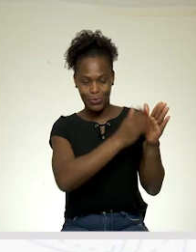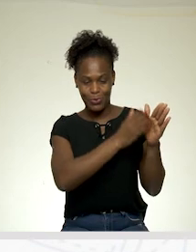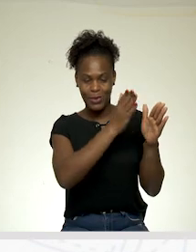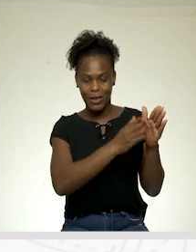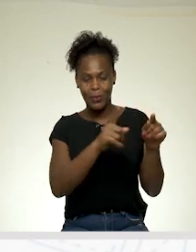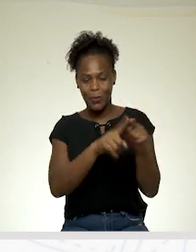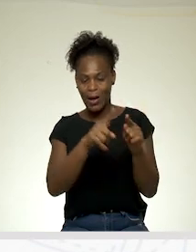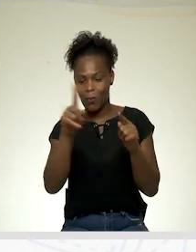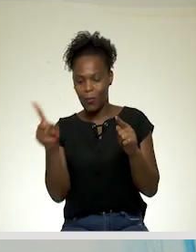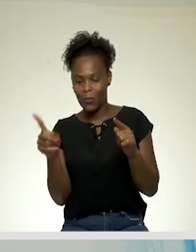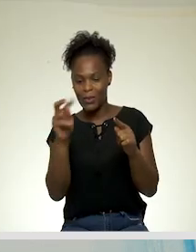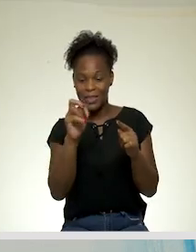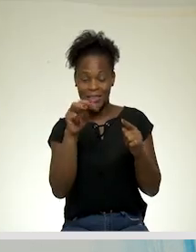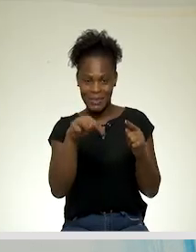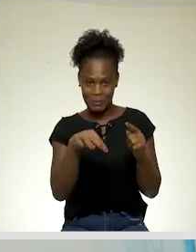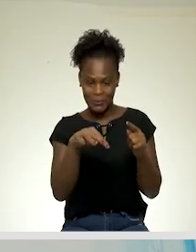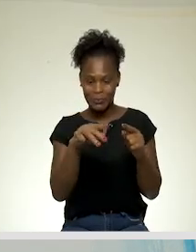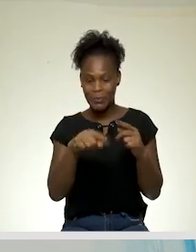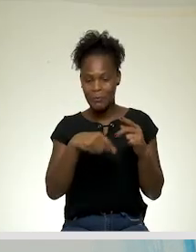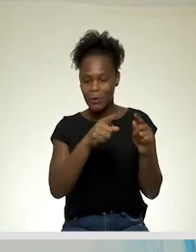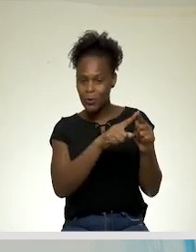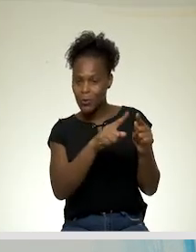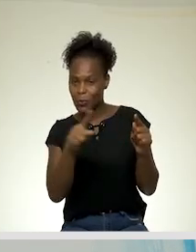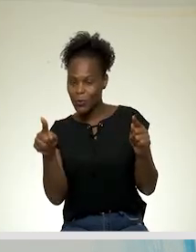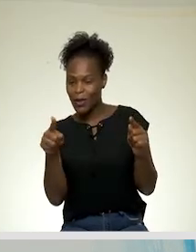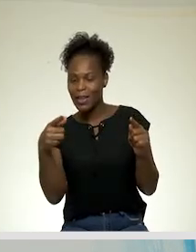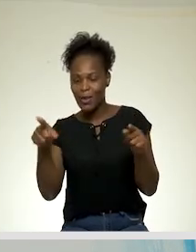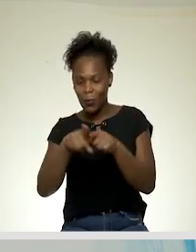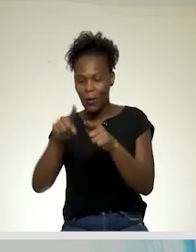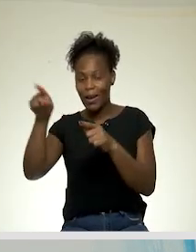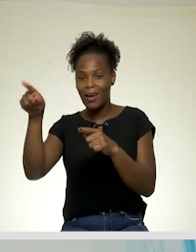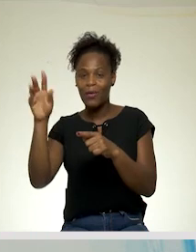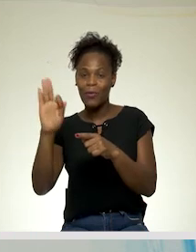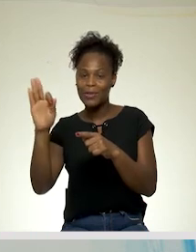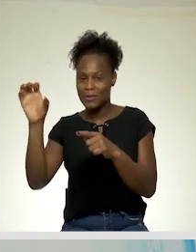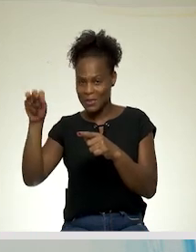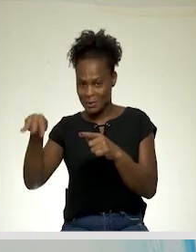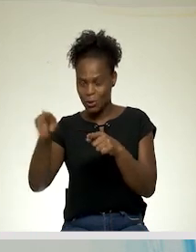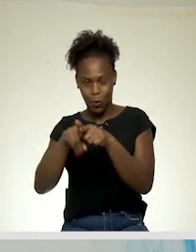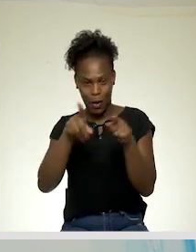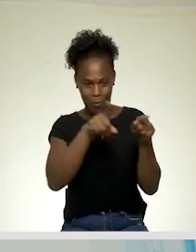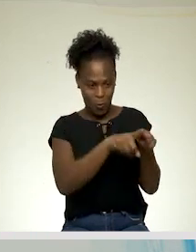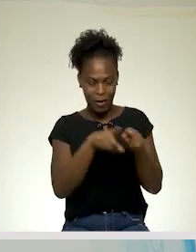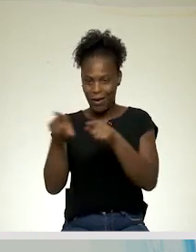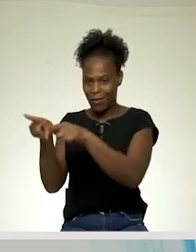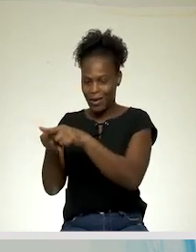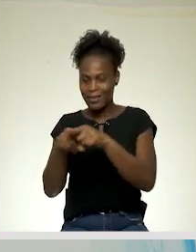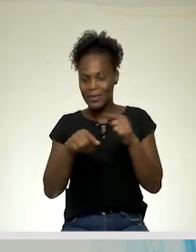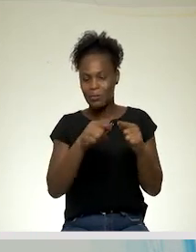lado correspondente a esse lado, 3 centímetros. Esse lado correspondente ao outro lado, 4